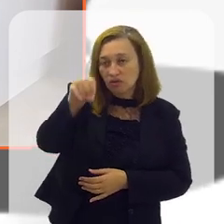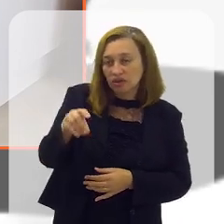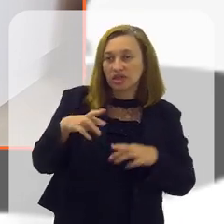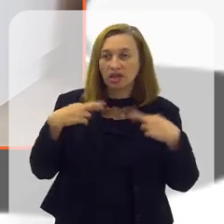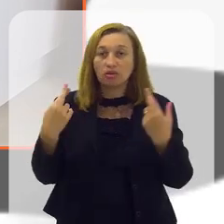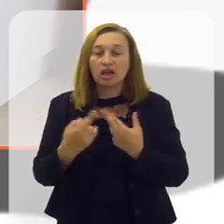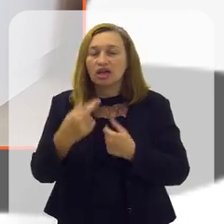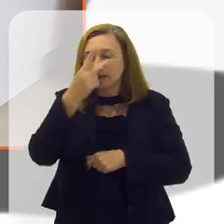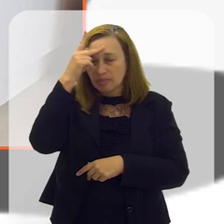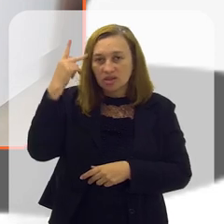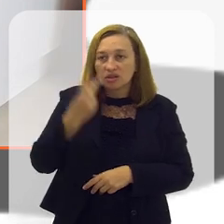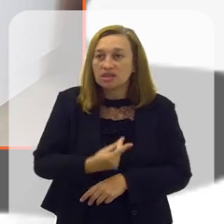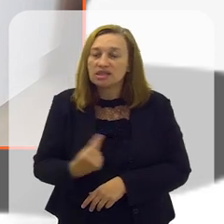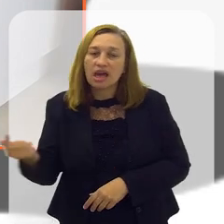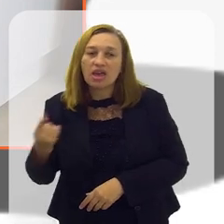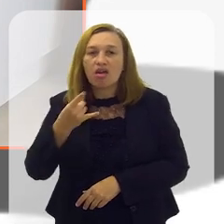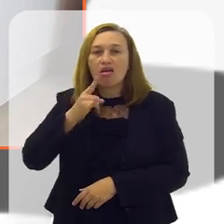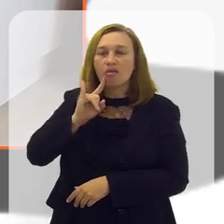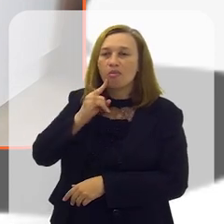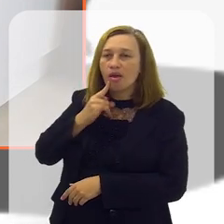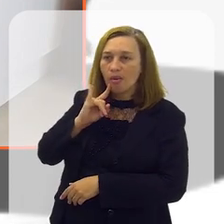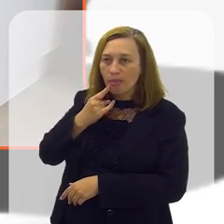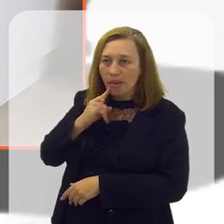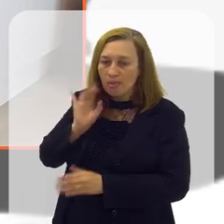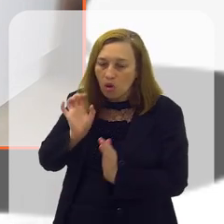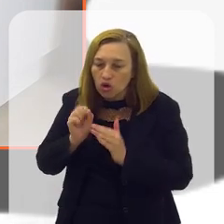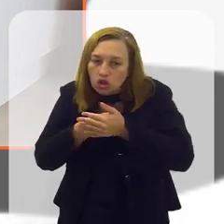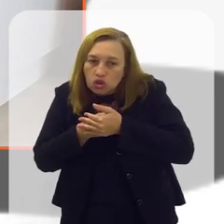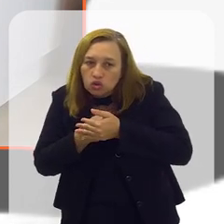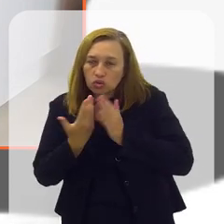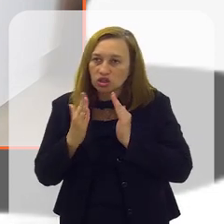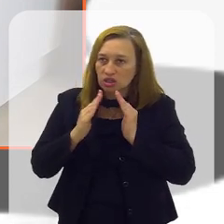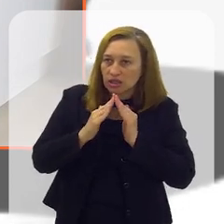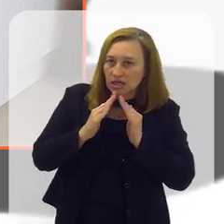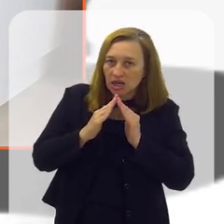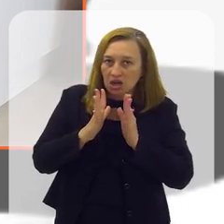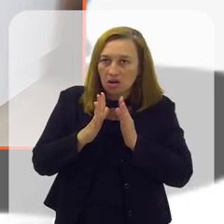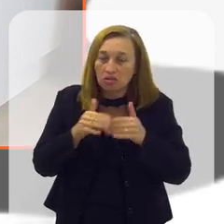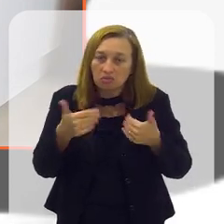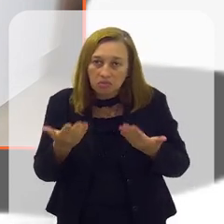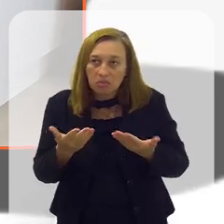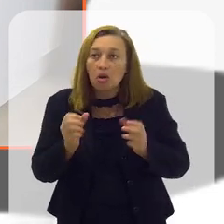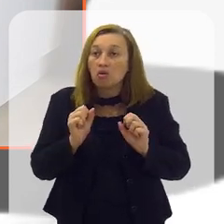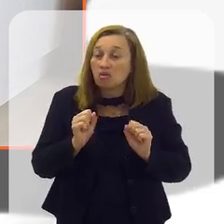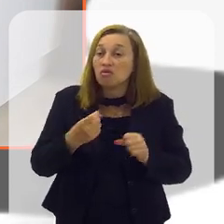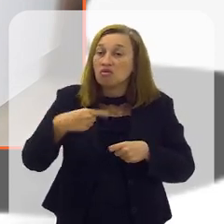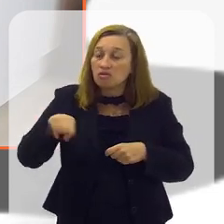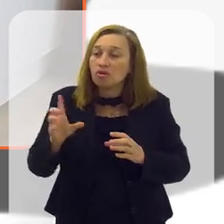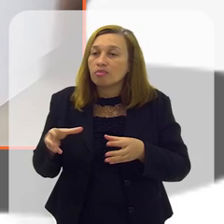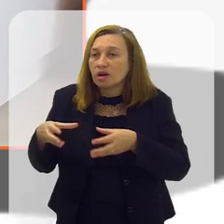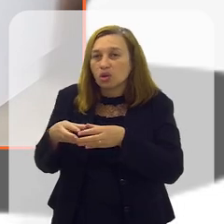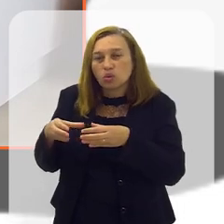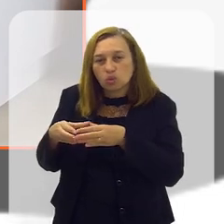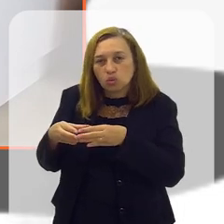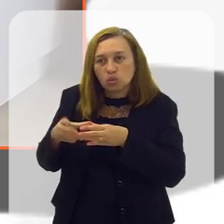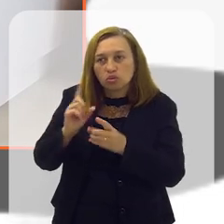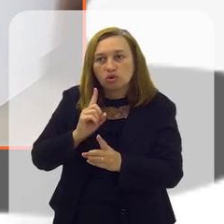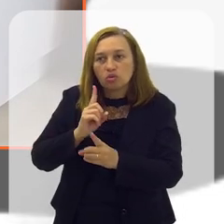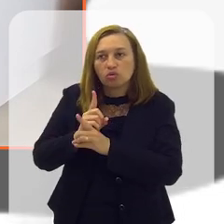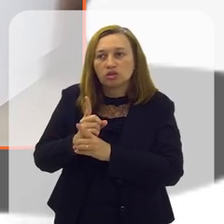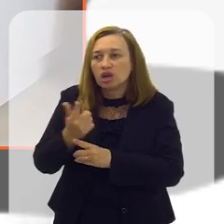que essa pessoa, em vez de sair e beber ou beber escondido em casa, seja lá qual for a situação, ela vá para um